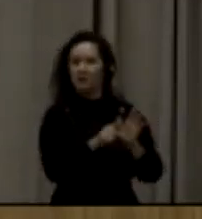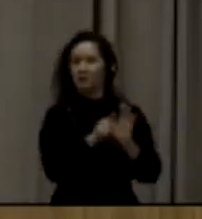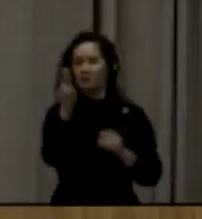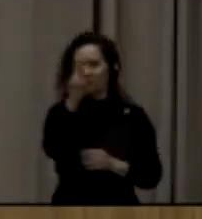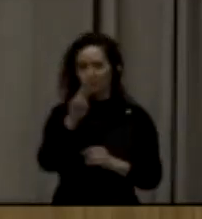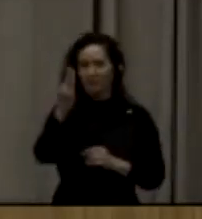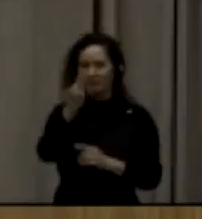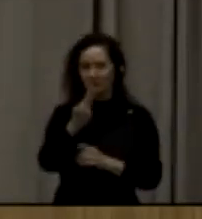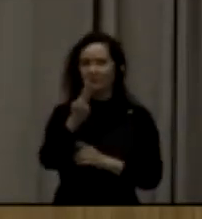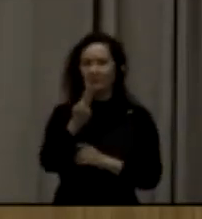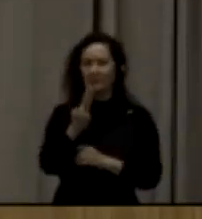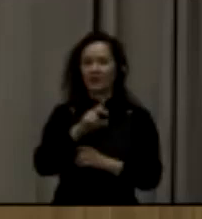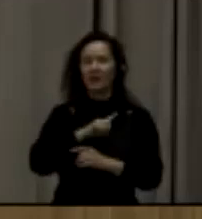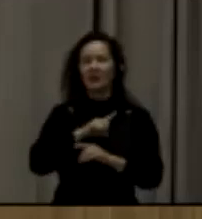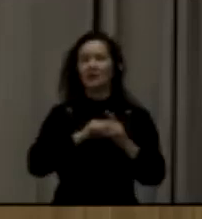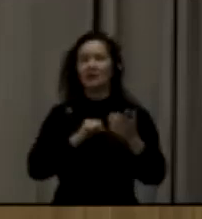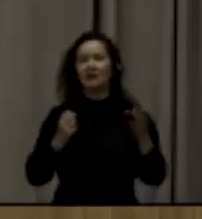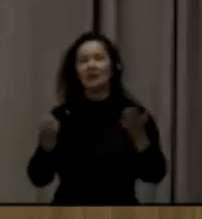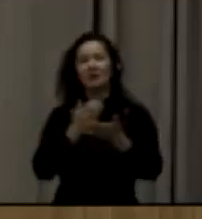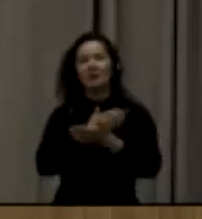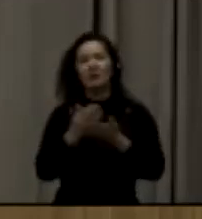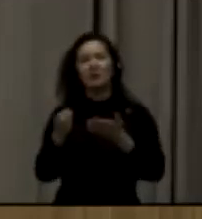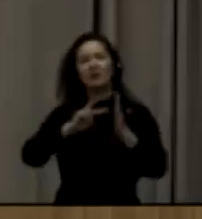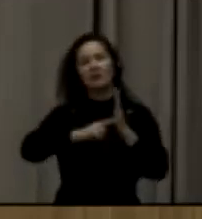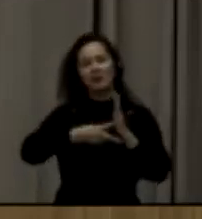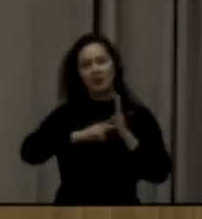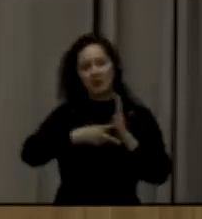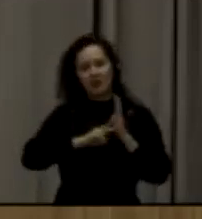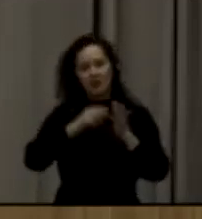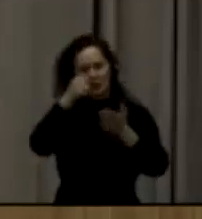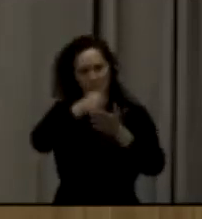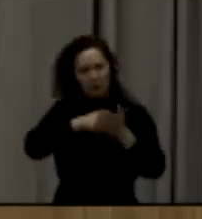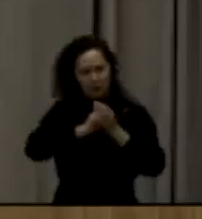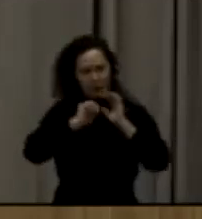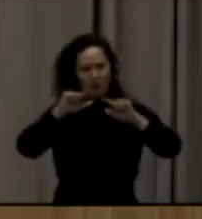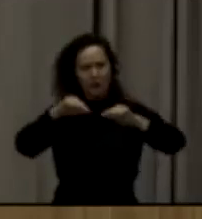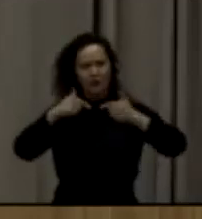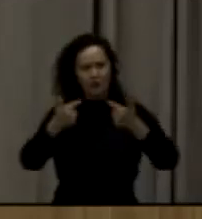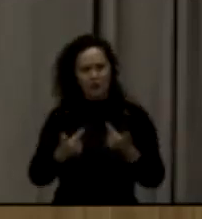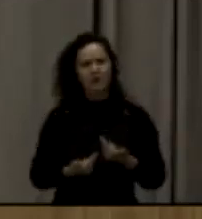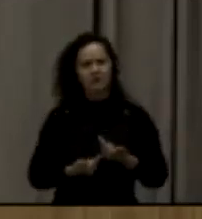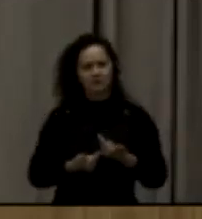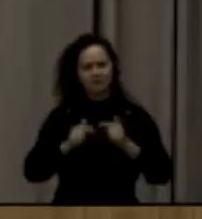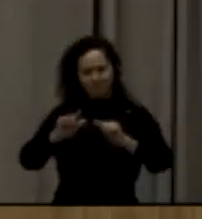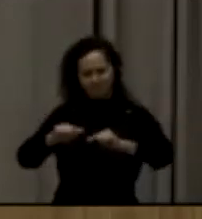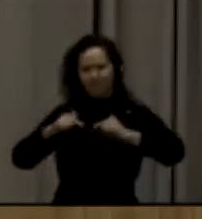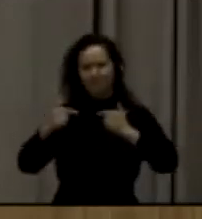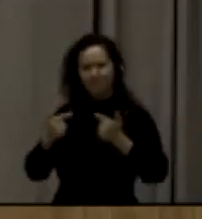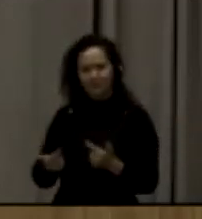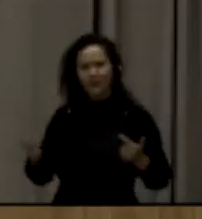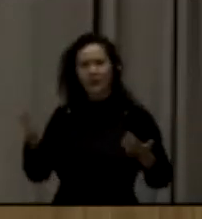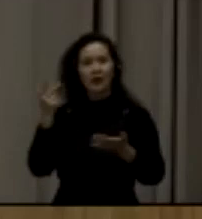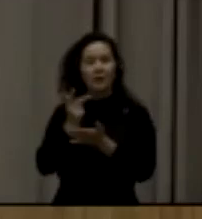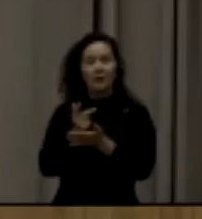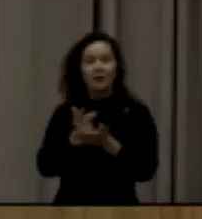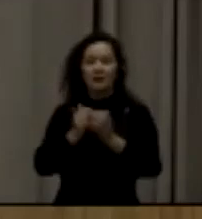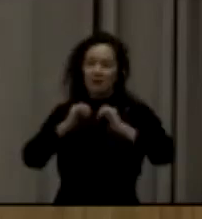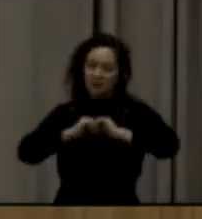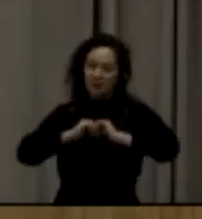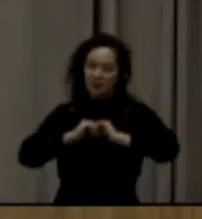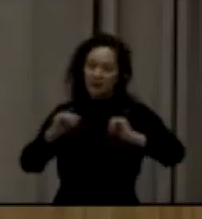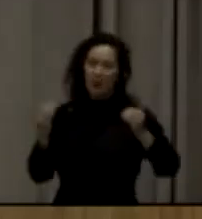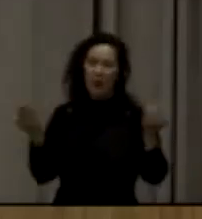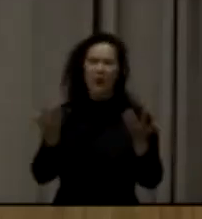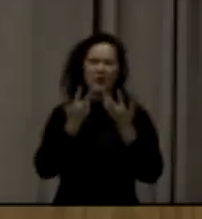como ter surgido como sindicatos de lutas, independente disso, hoje em dia, muitas vezes